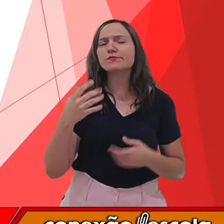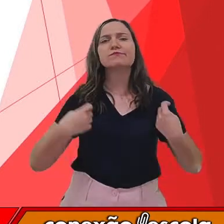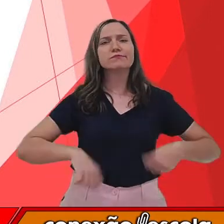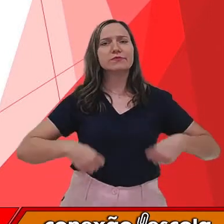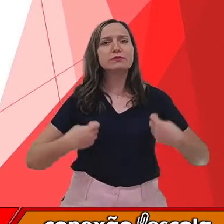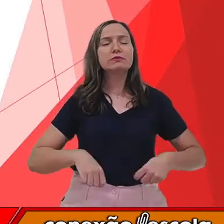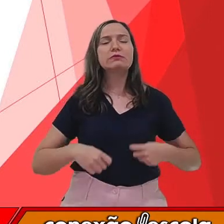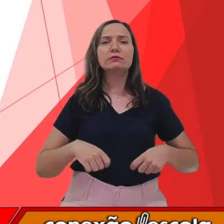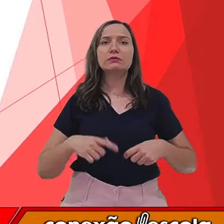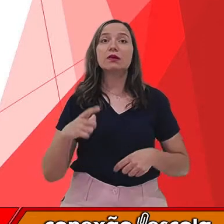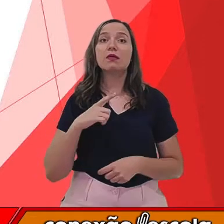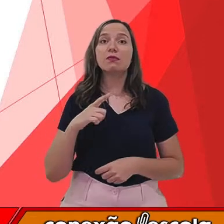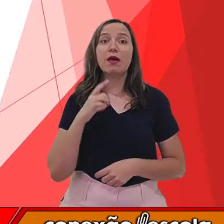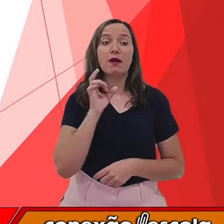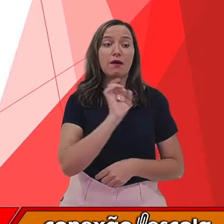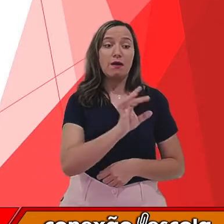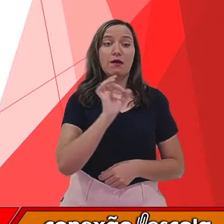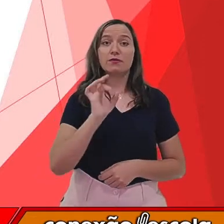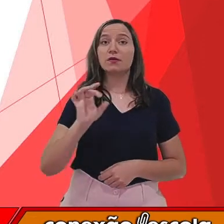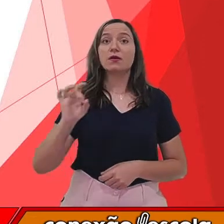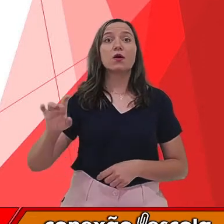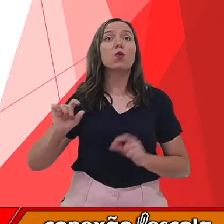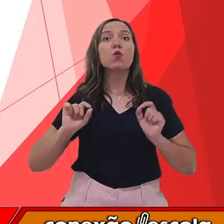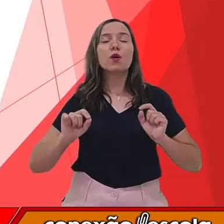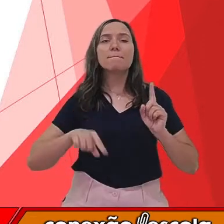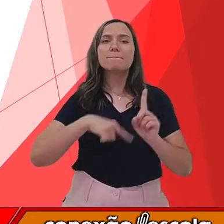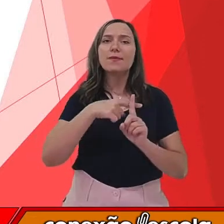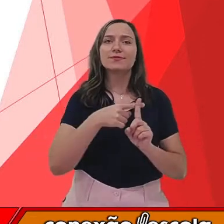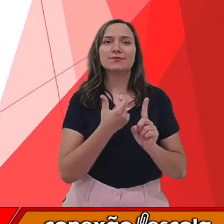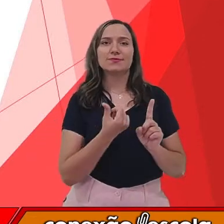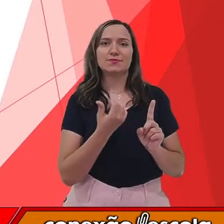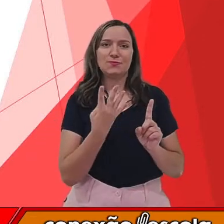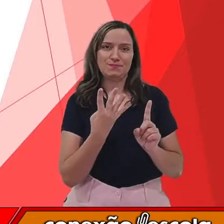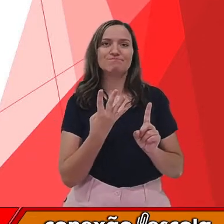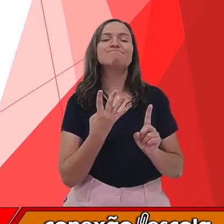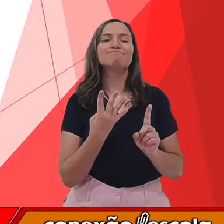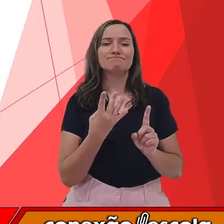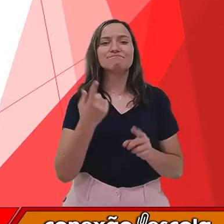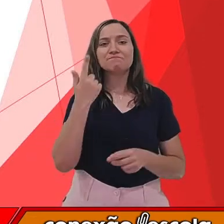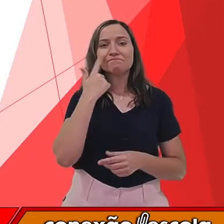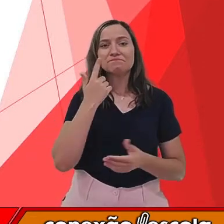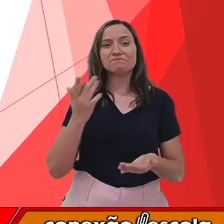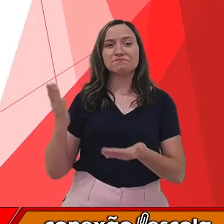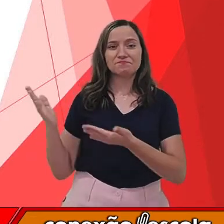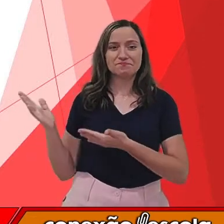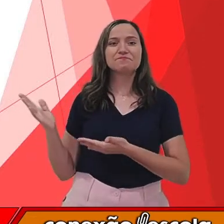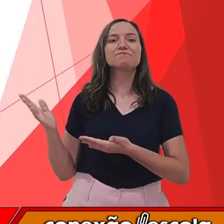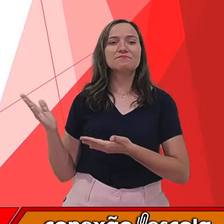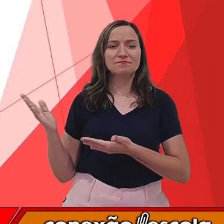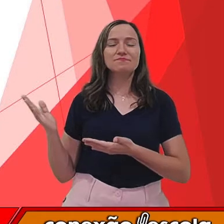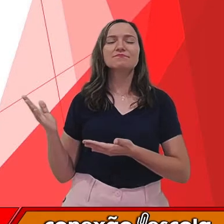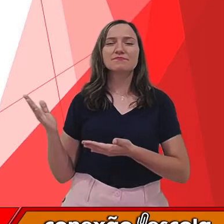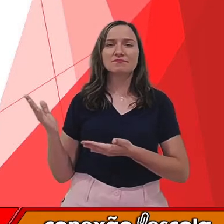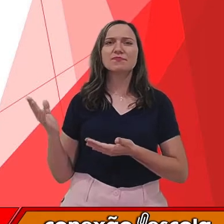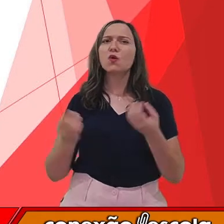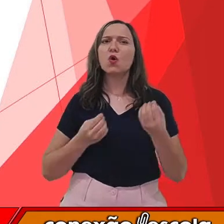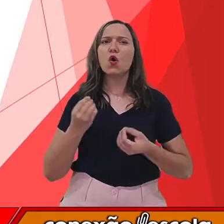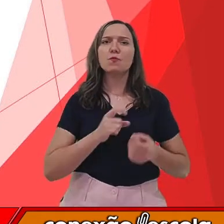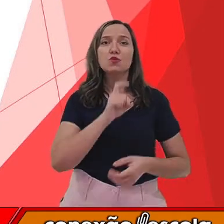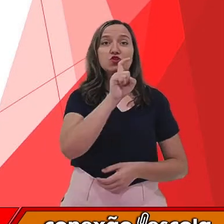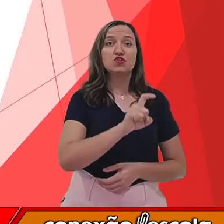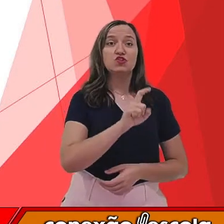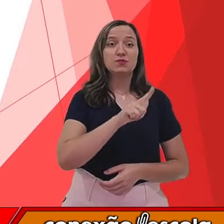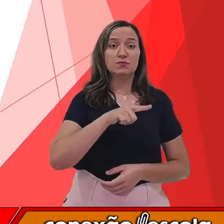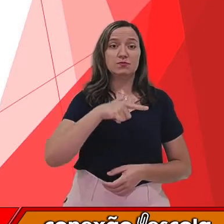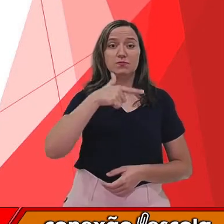a cada membro da minha equação mais 64 fazendo isso eu vou ficar somente com